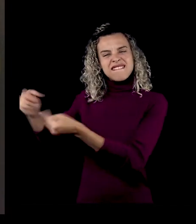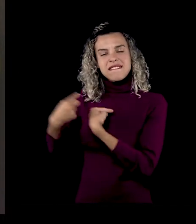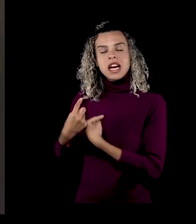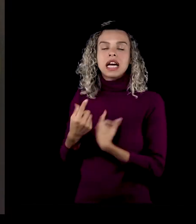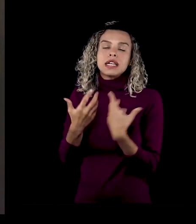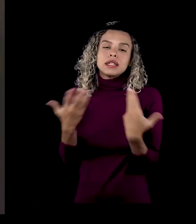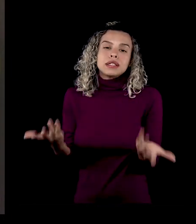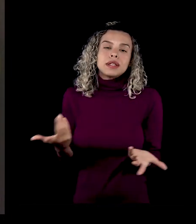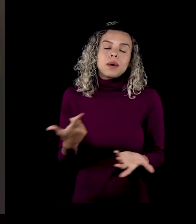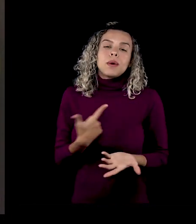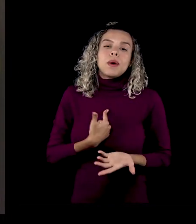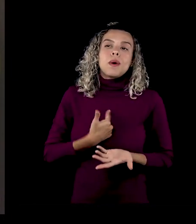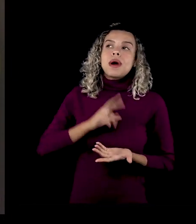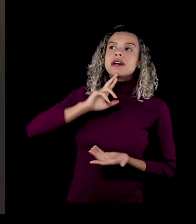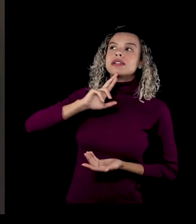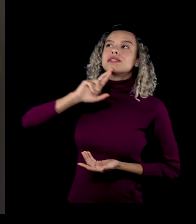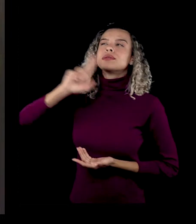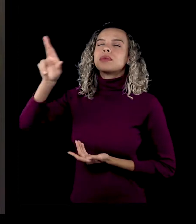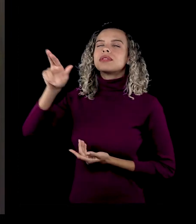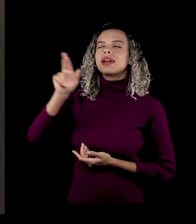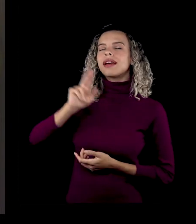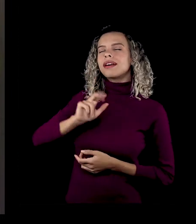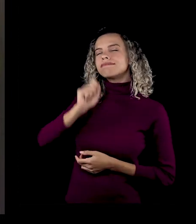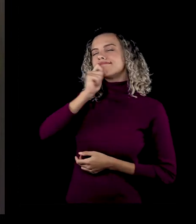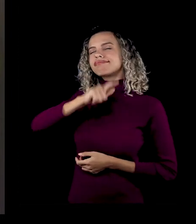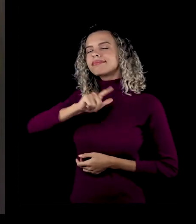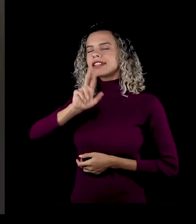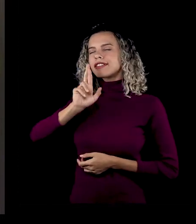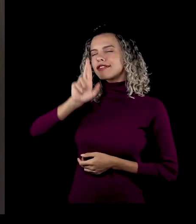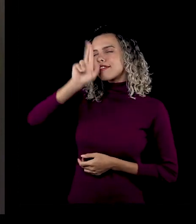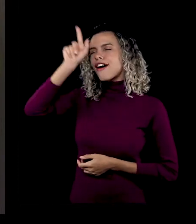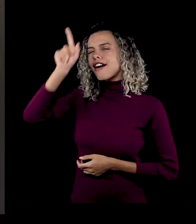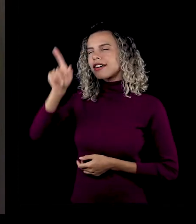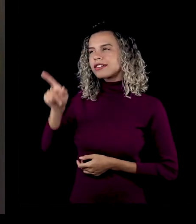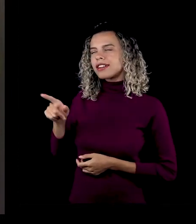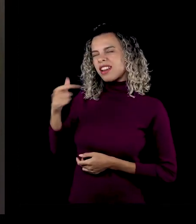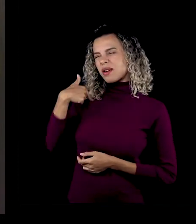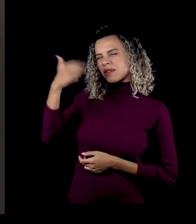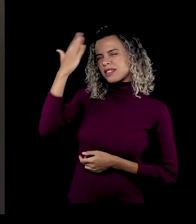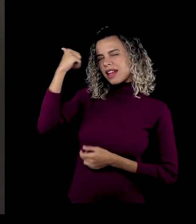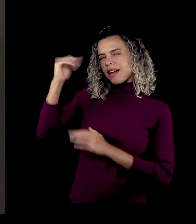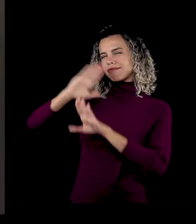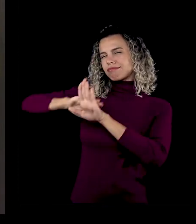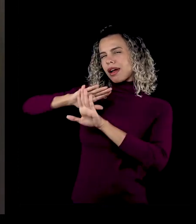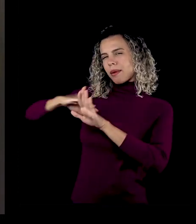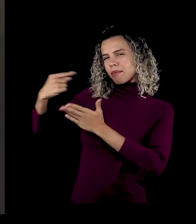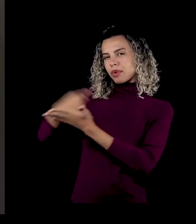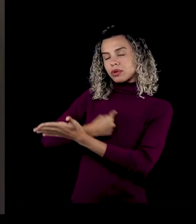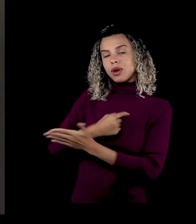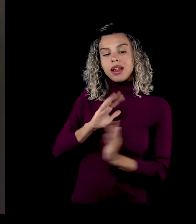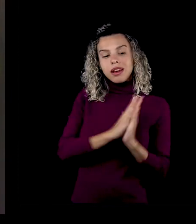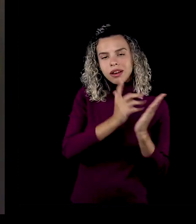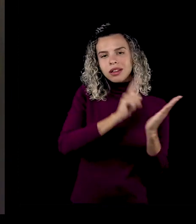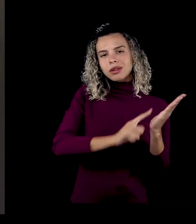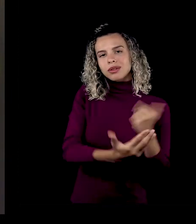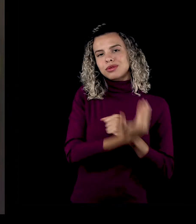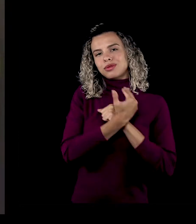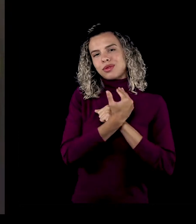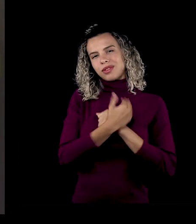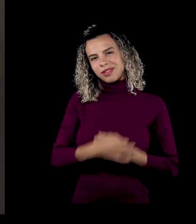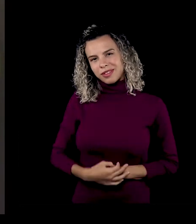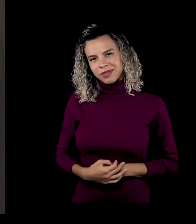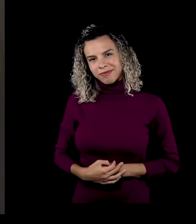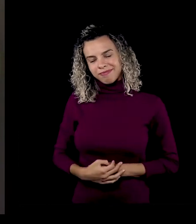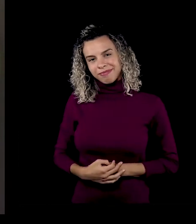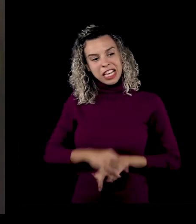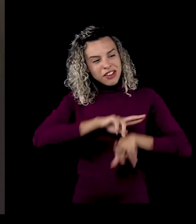deu suporte para responder ironicamente, entender o que ele estava perguntando nas entrevistas? A literatura. E a literatura